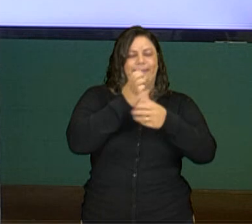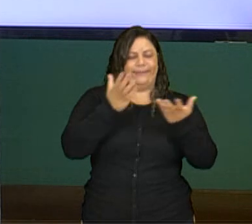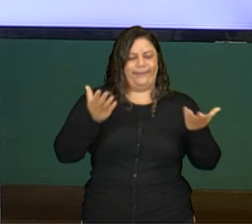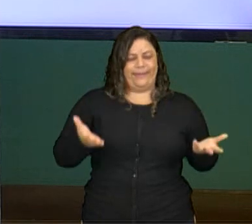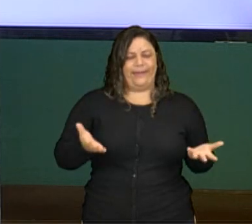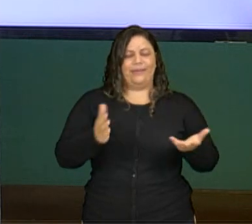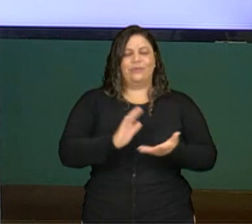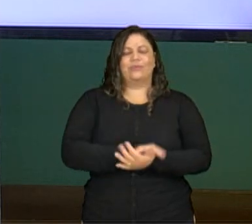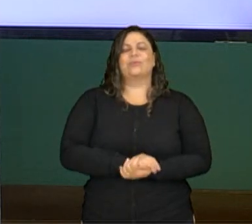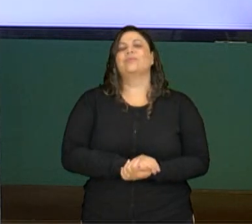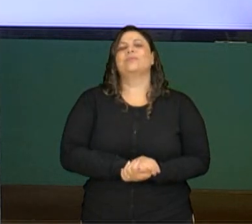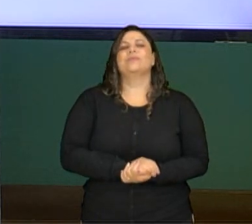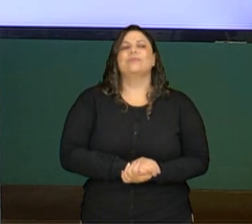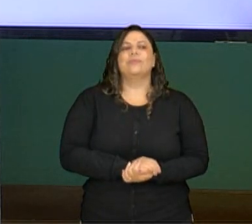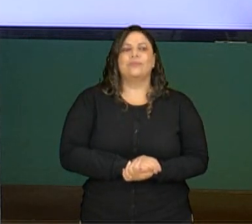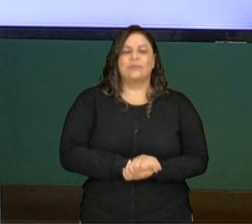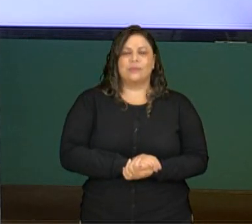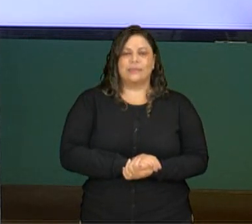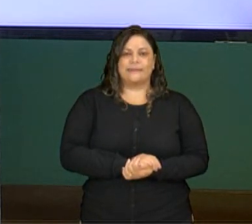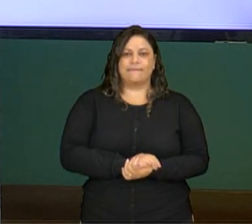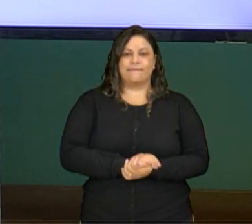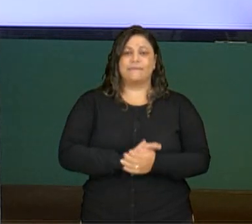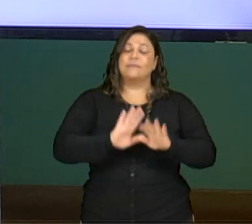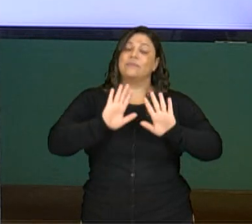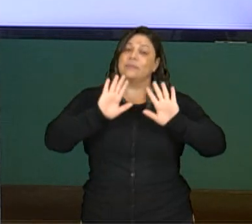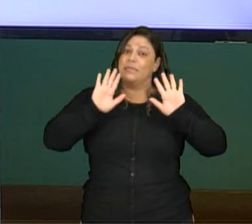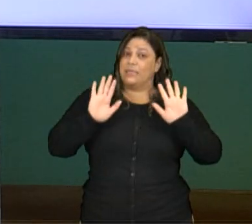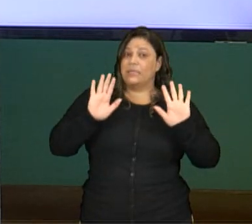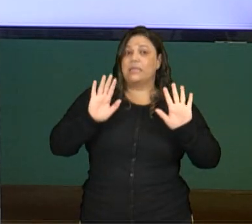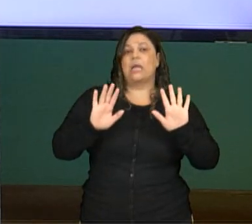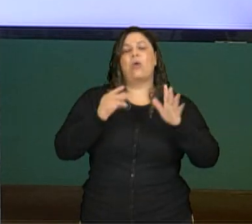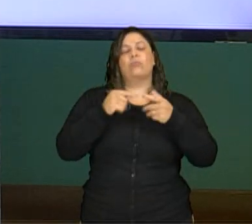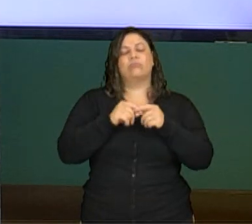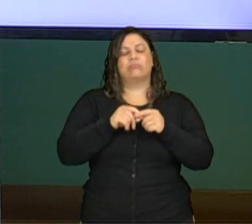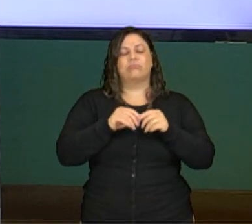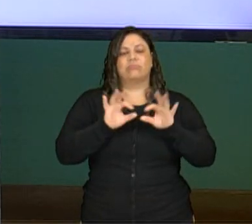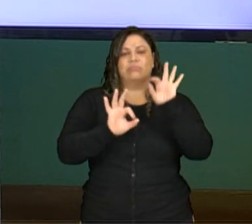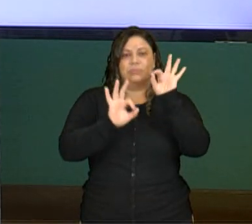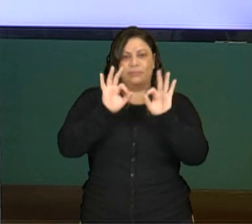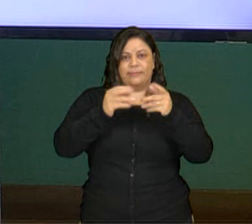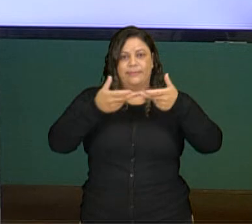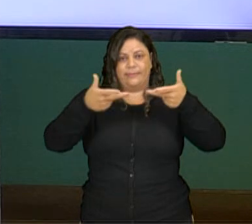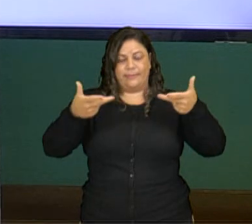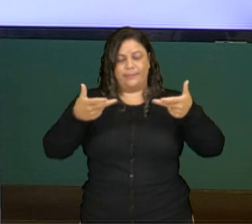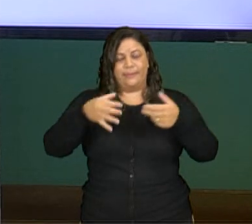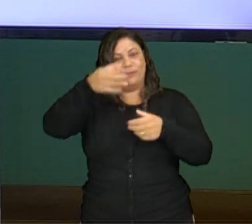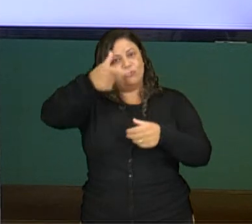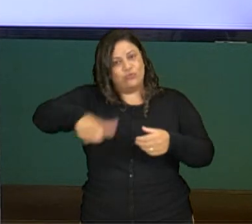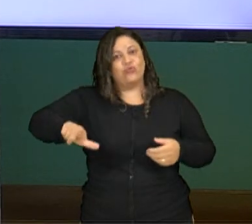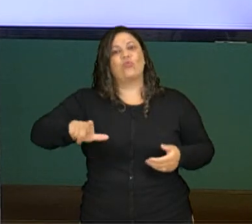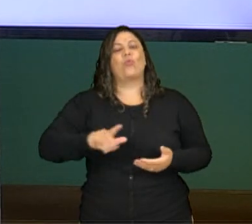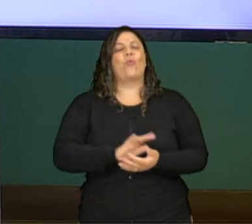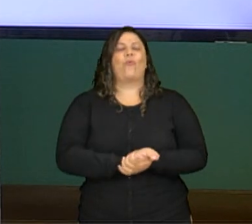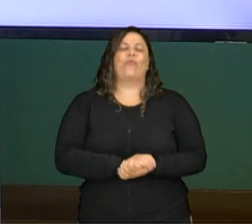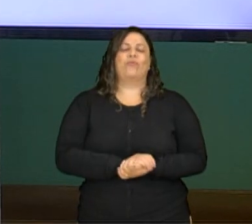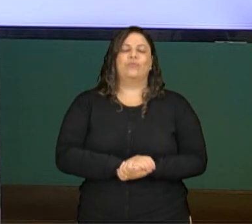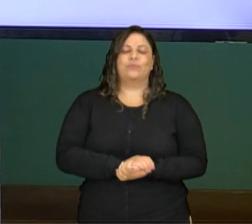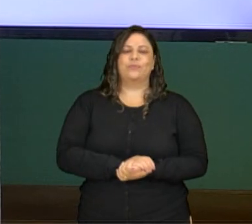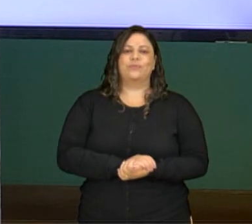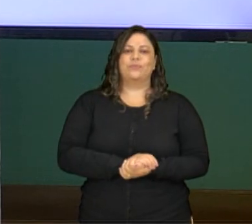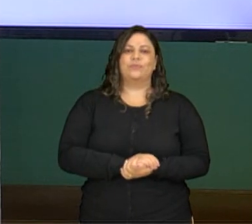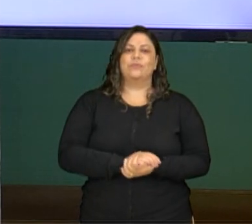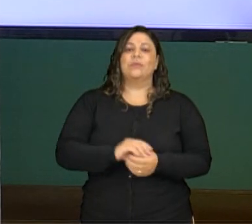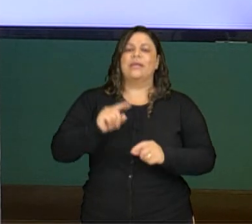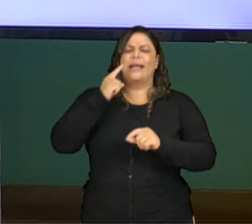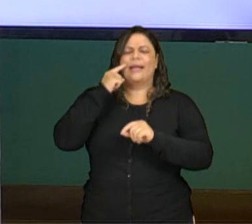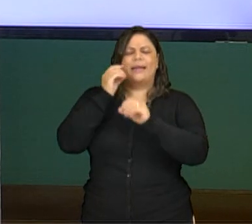do hidrogênio que possui um nêutron. Tá? Então, corrigindo aqui, o hidrogênio, sim, ele é o menor átomo que nós conhecemos